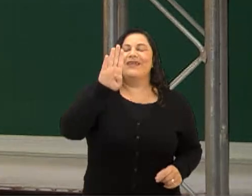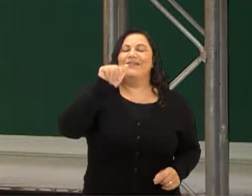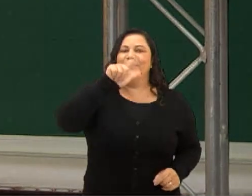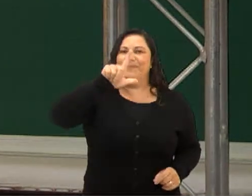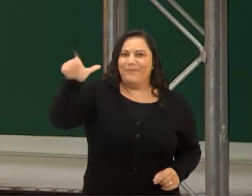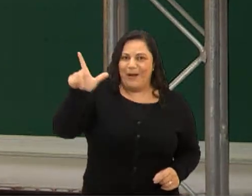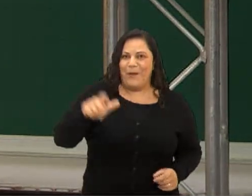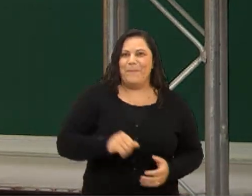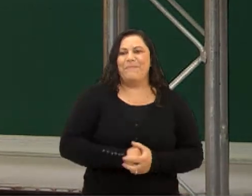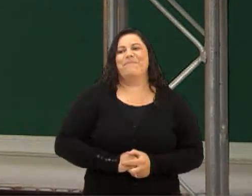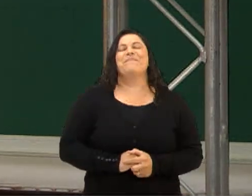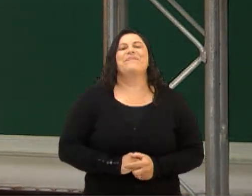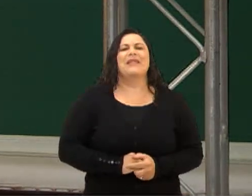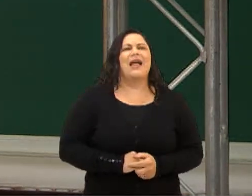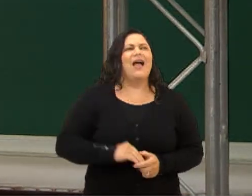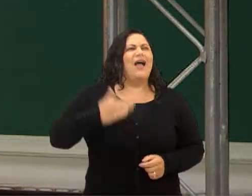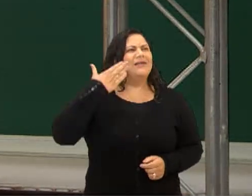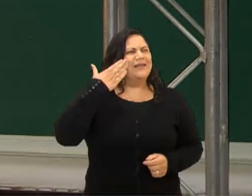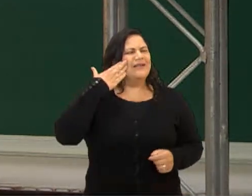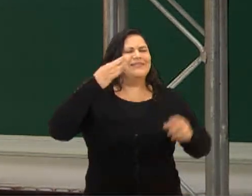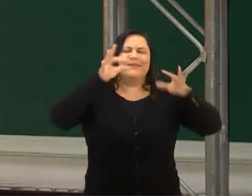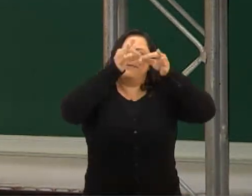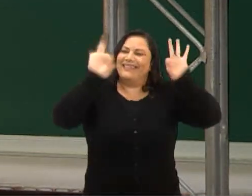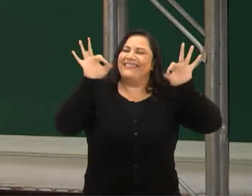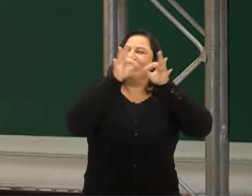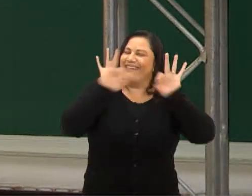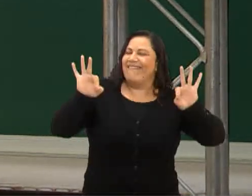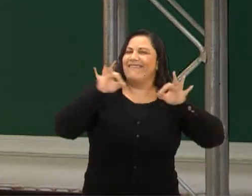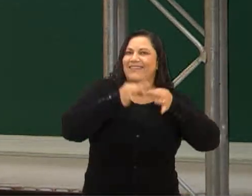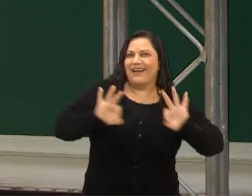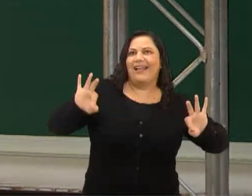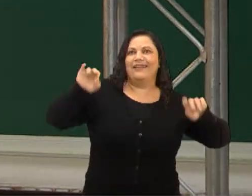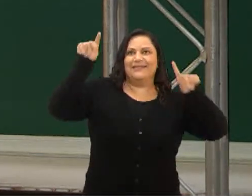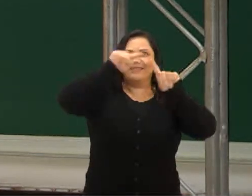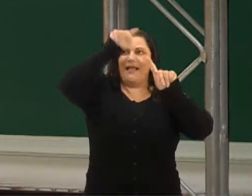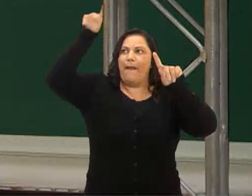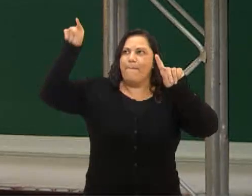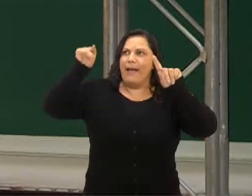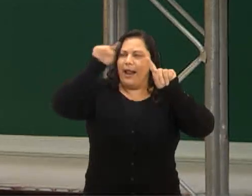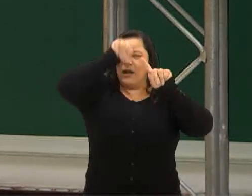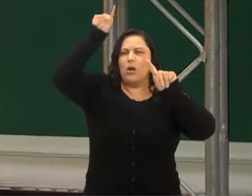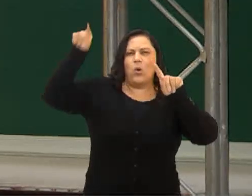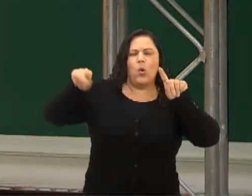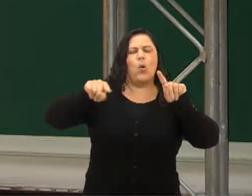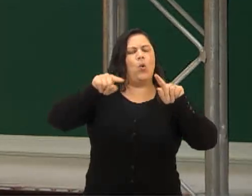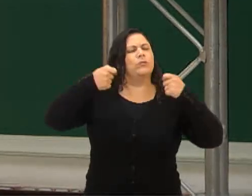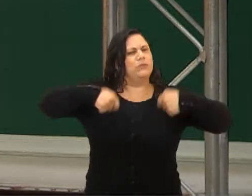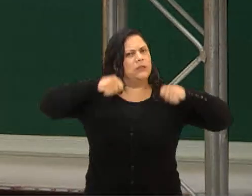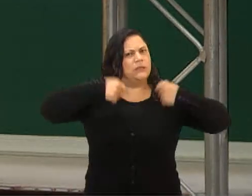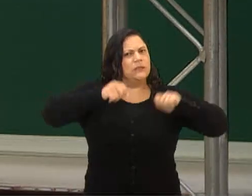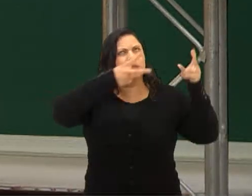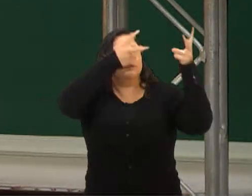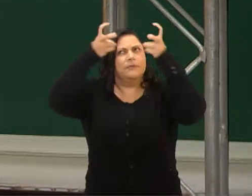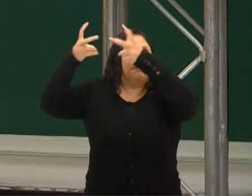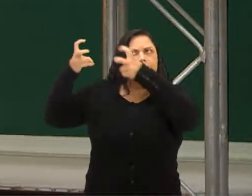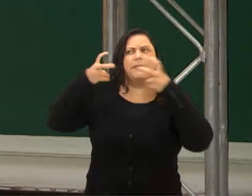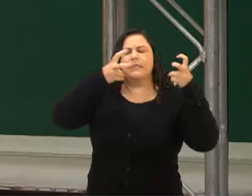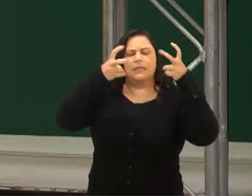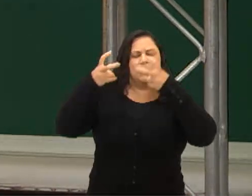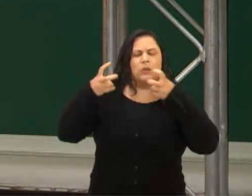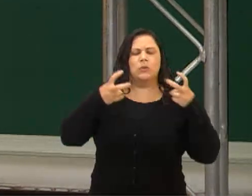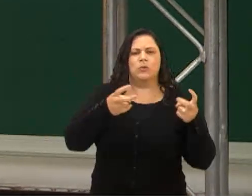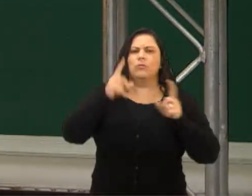Sejam balões de diálogo, sejam balões de pensamentos, como também a gente tem que fazer a leitura das expressões faciais,